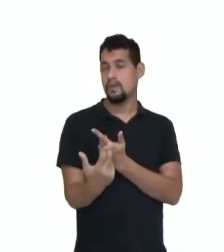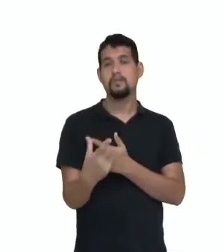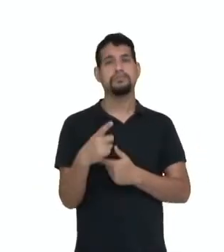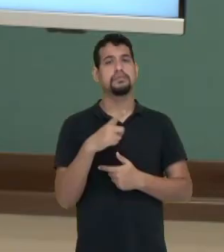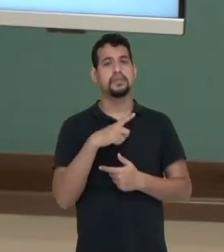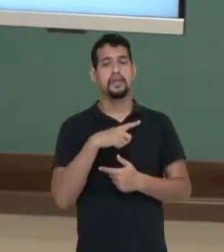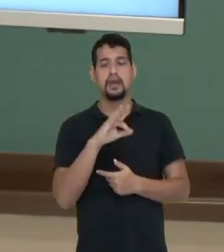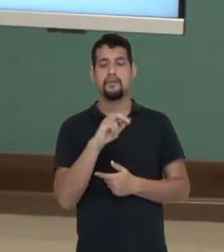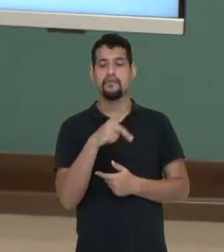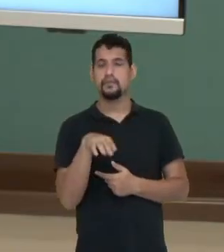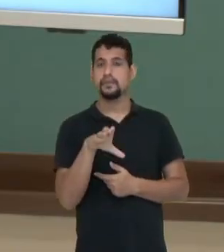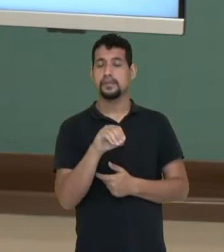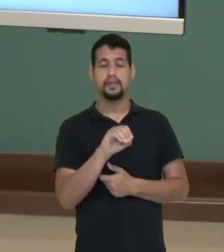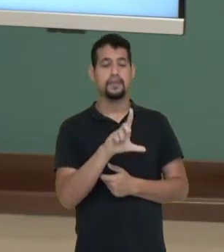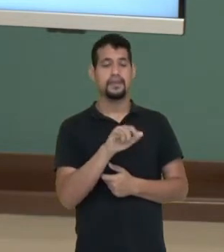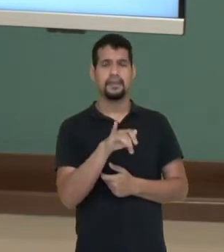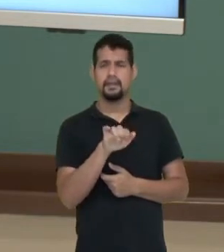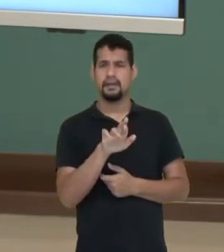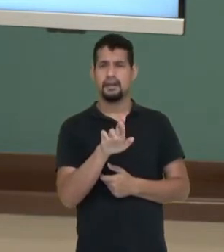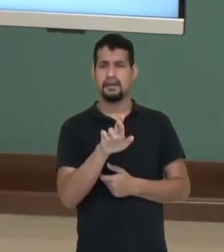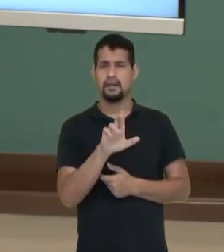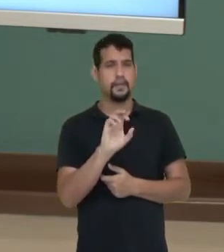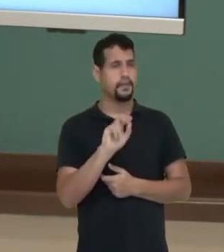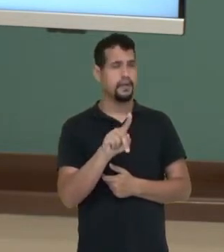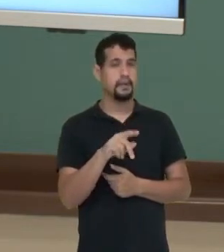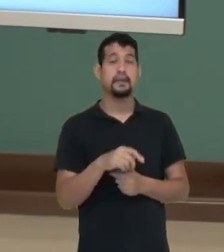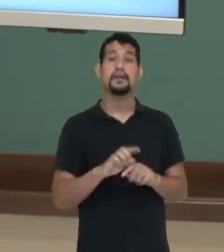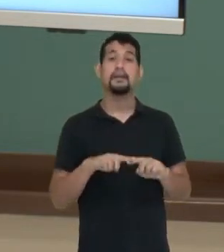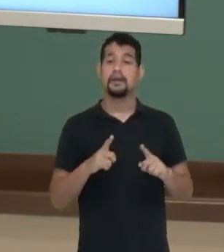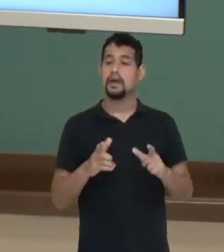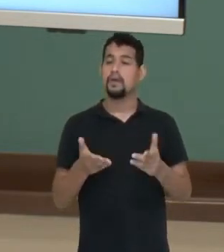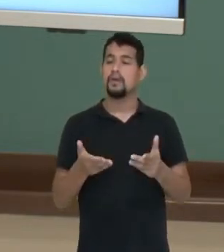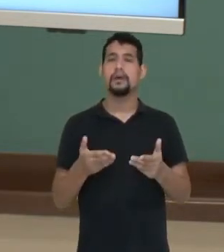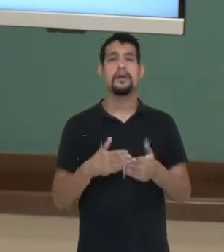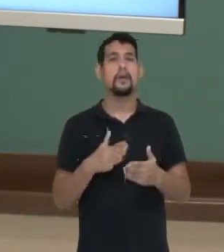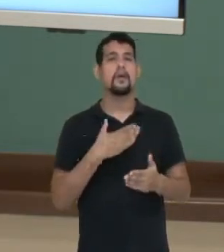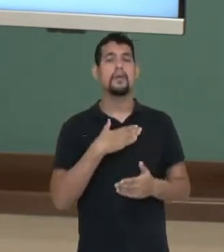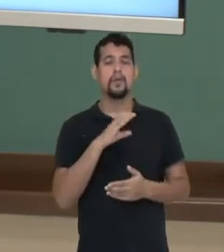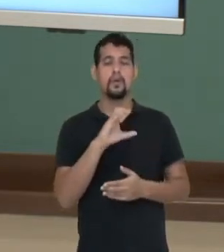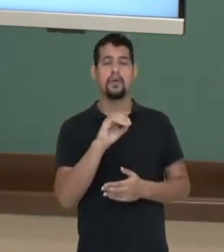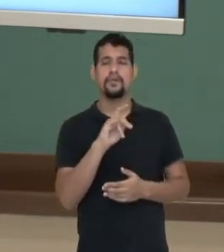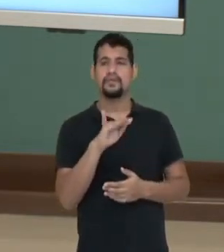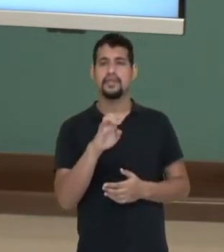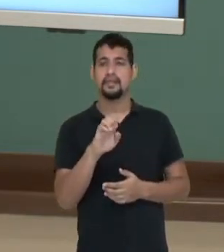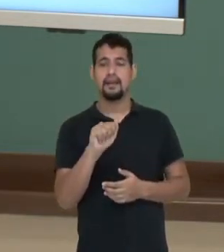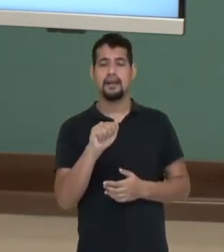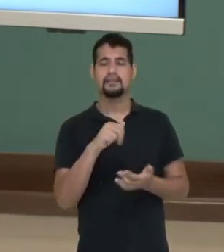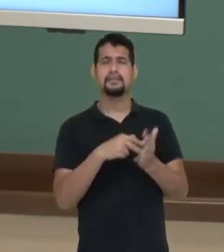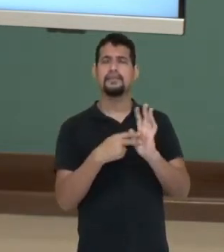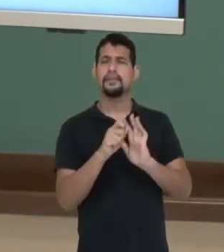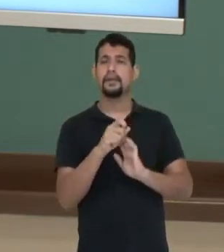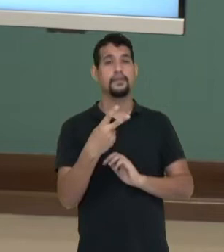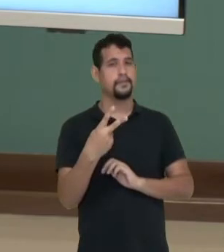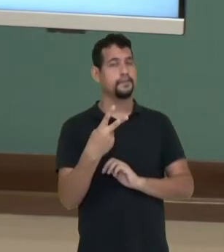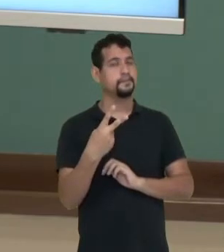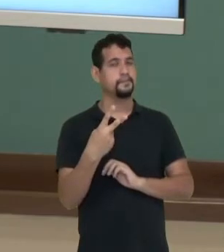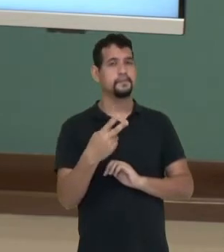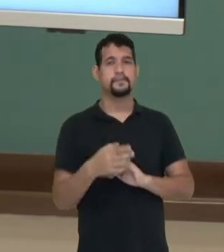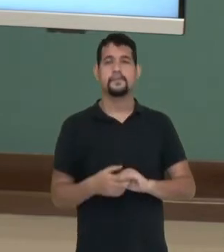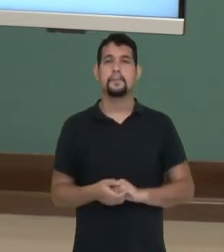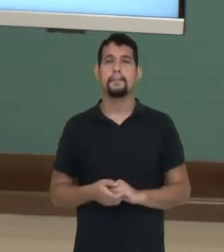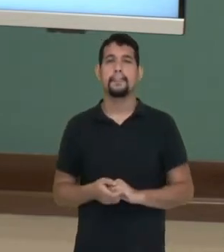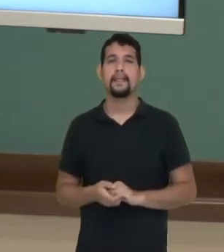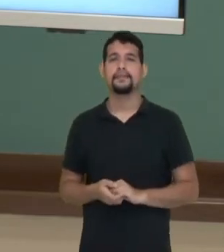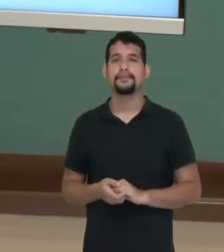essa função linear aqui, ok? Então, nesse caso, o meu coeficiente A será 2, tá